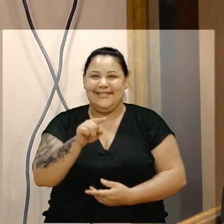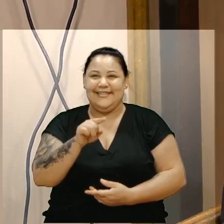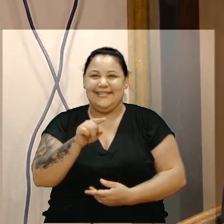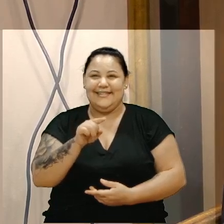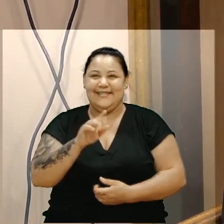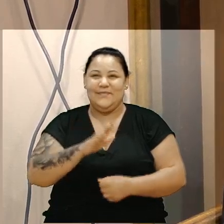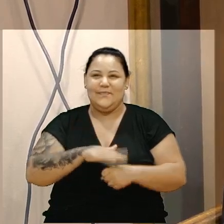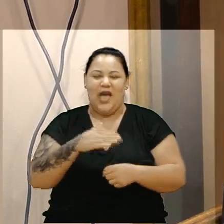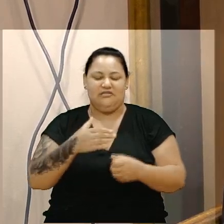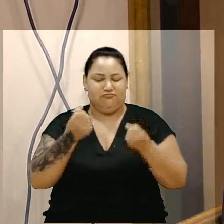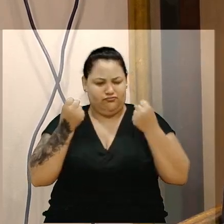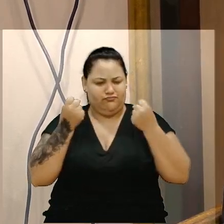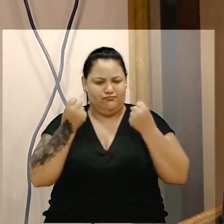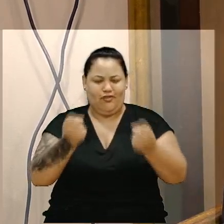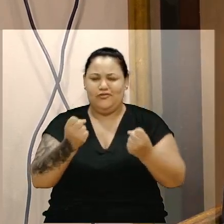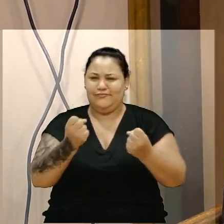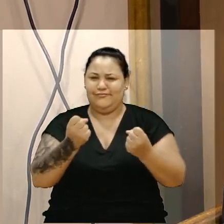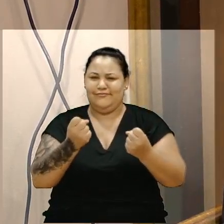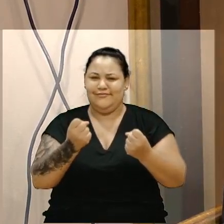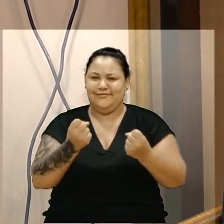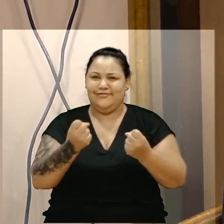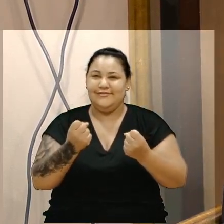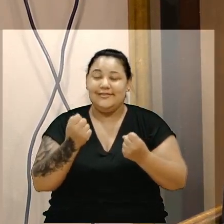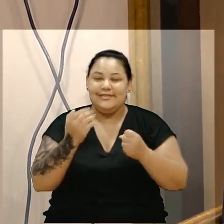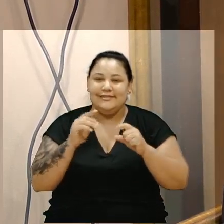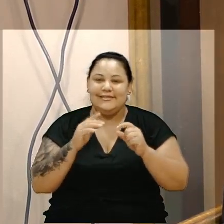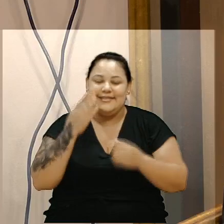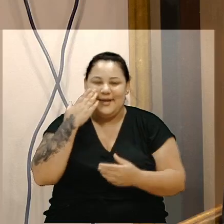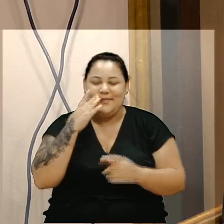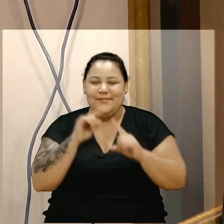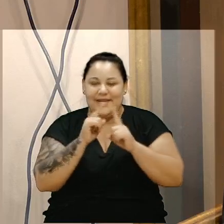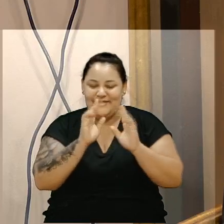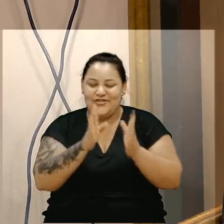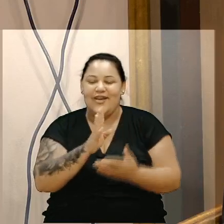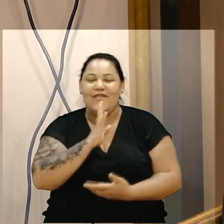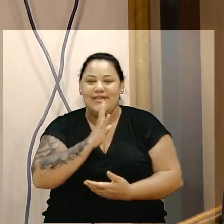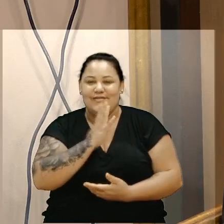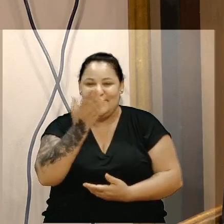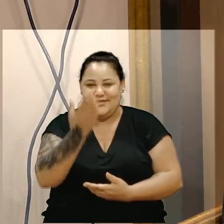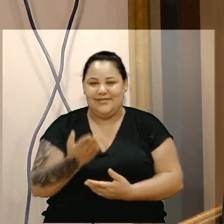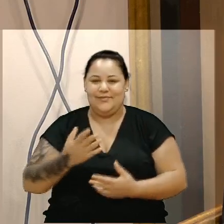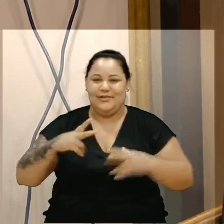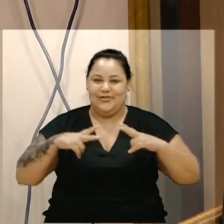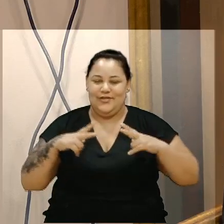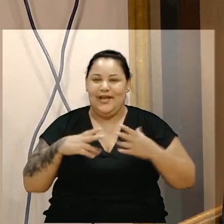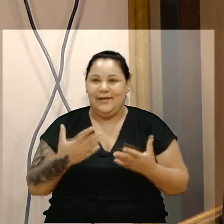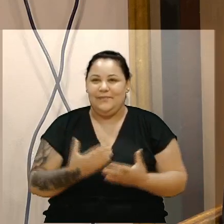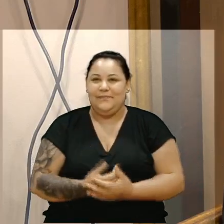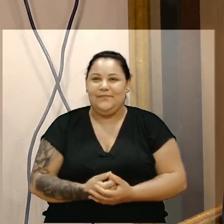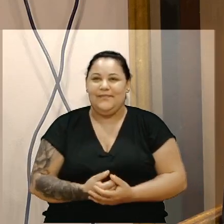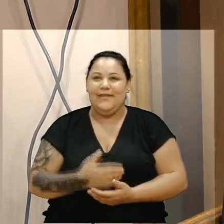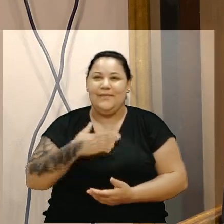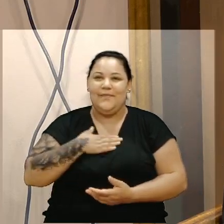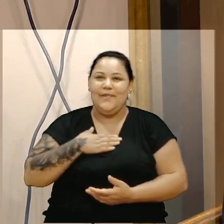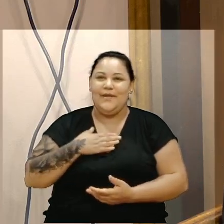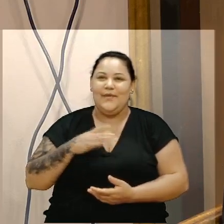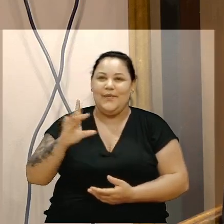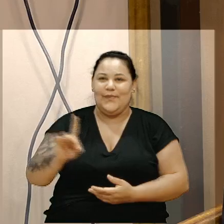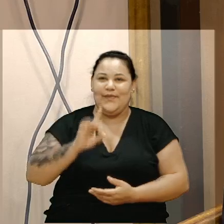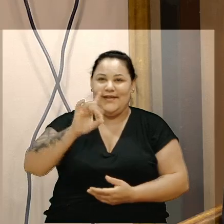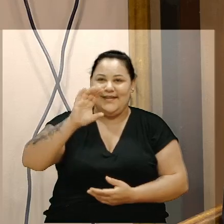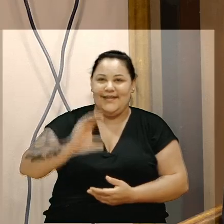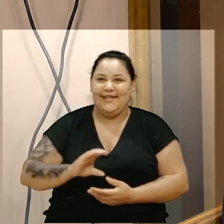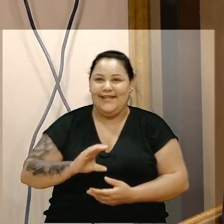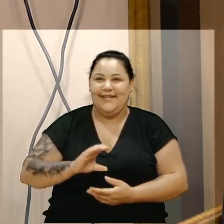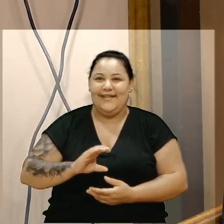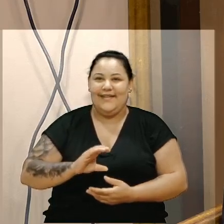mais aguerrido, mas já te conheço como pessoa. A gente já, meu cliente também, né? Hoje é o dia